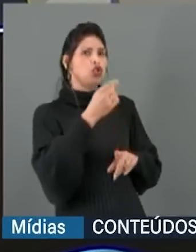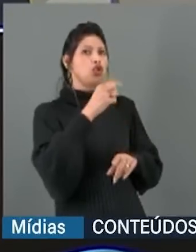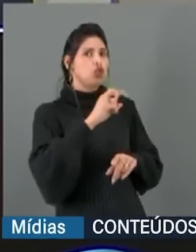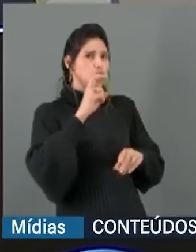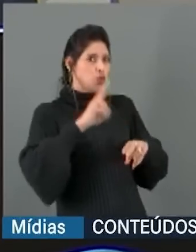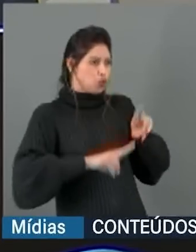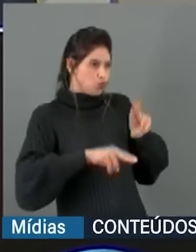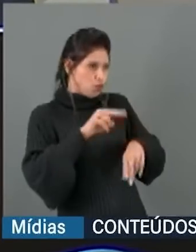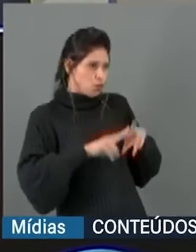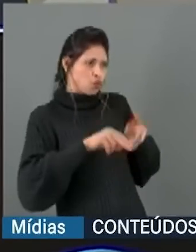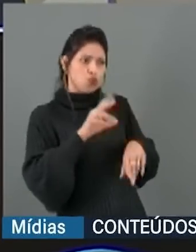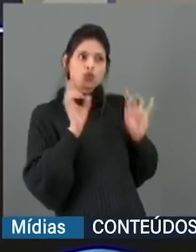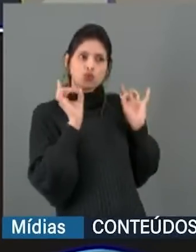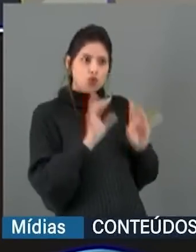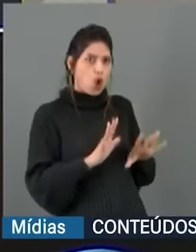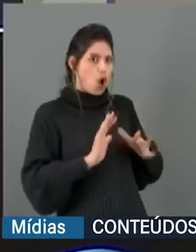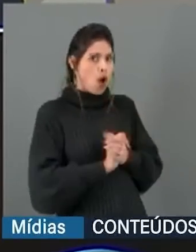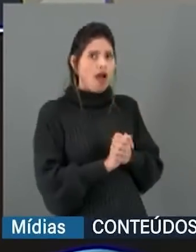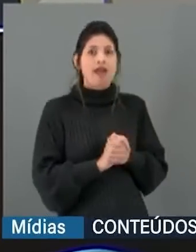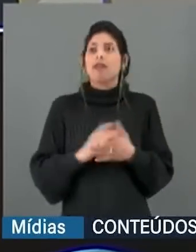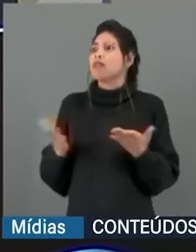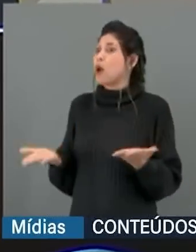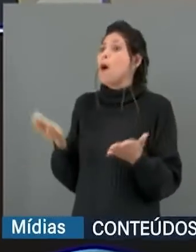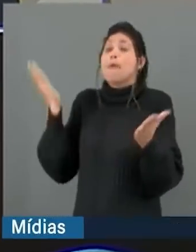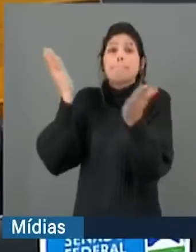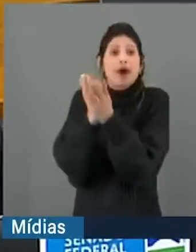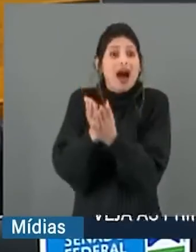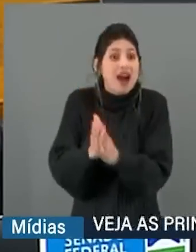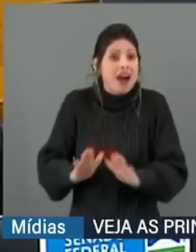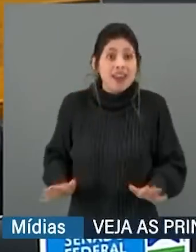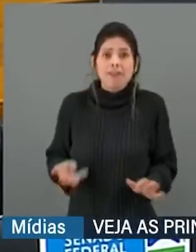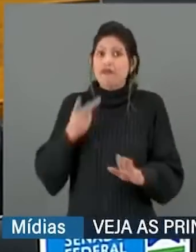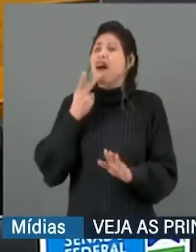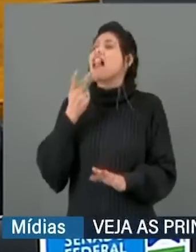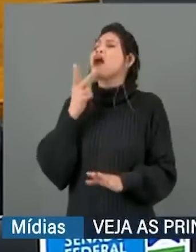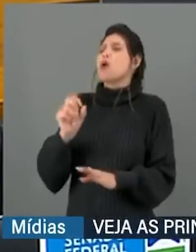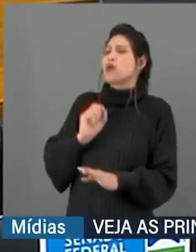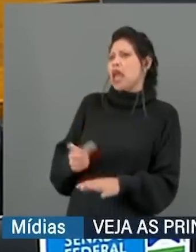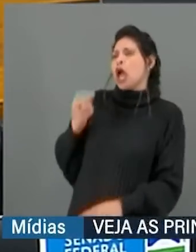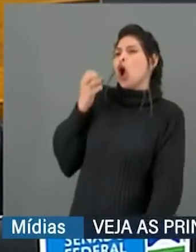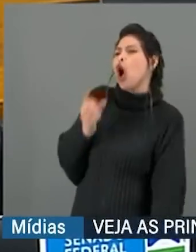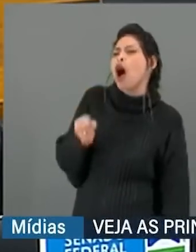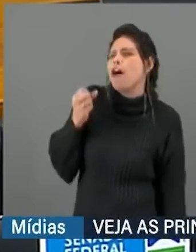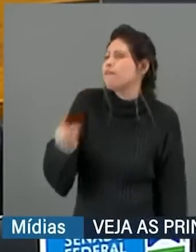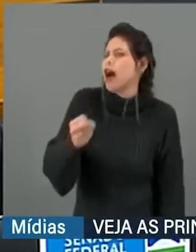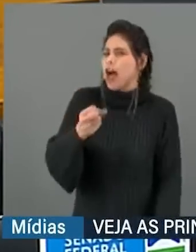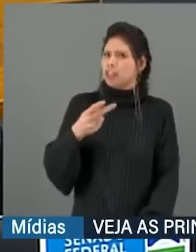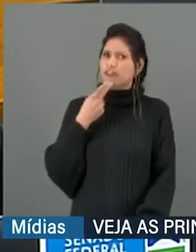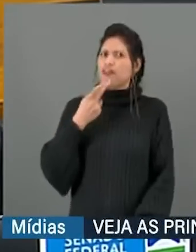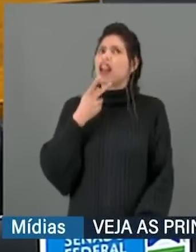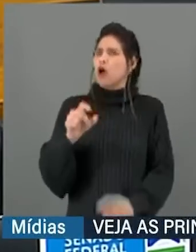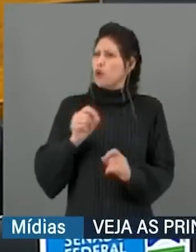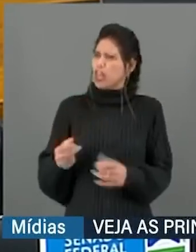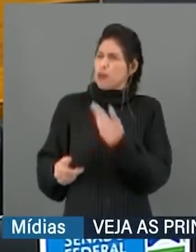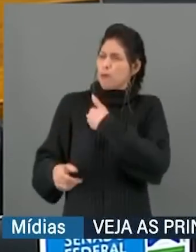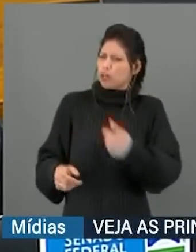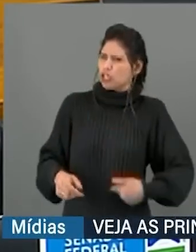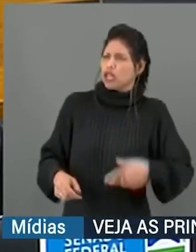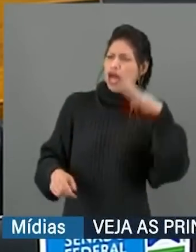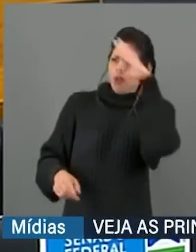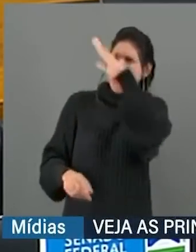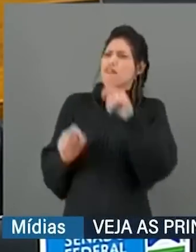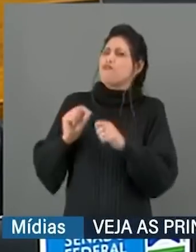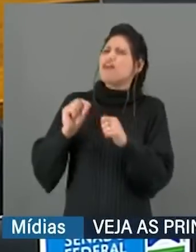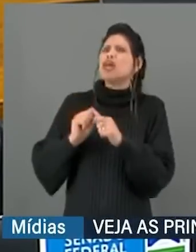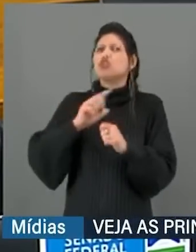6º GMF. Nenhum. Então vamos acabar com essa narrativa covarde de ficar colocando que o Bolsonaro fez alguma coisa nesse ato dia 8,